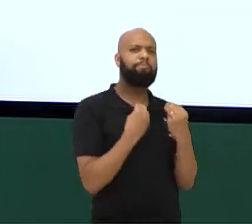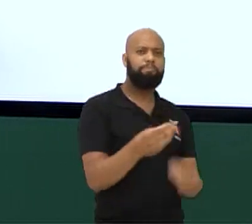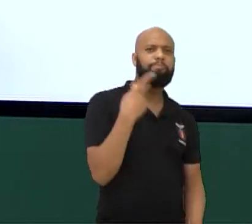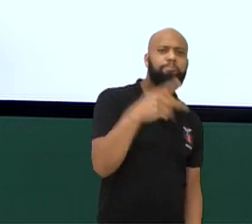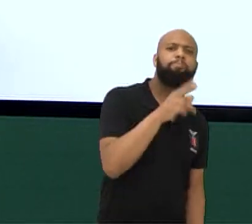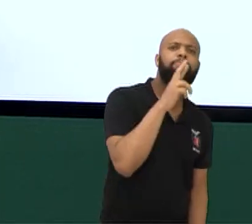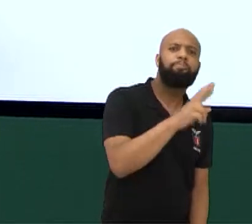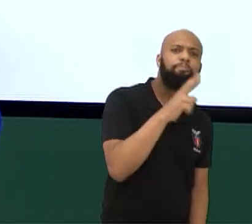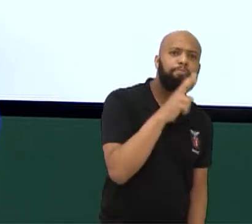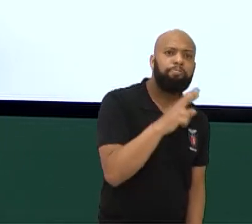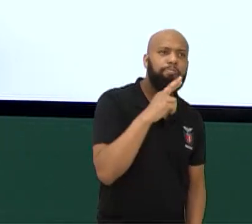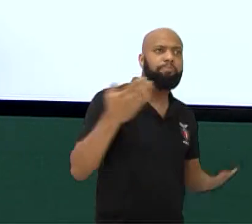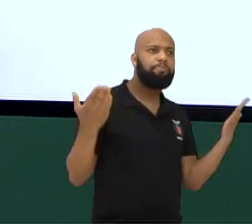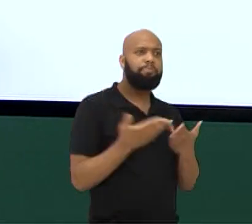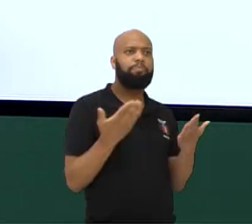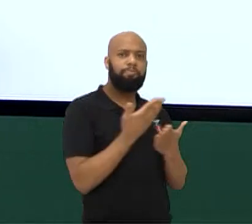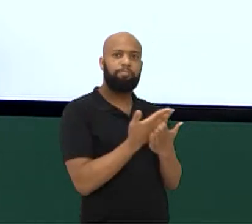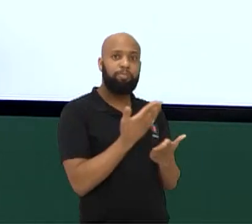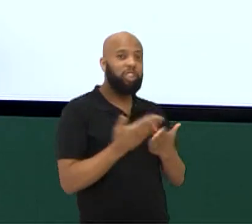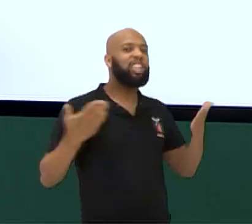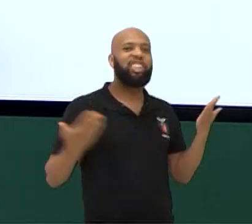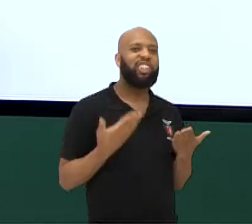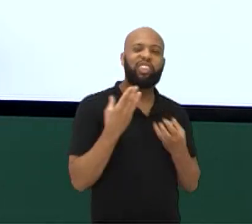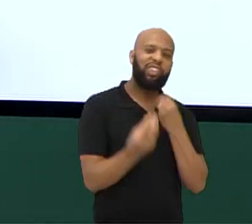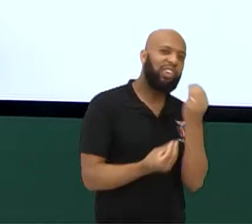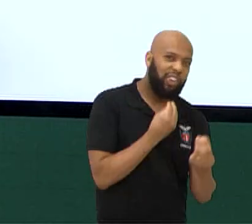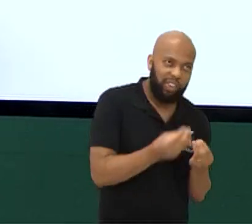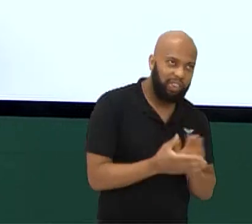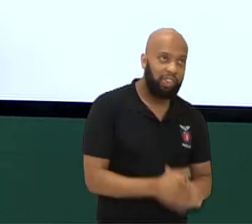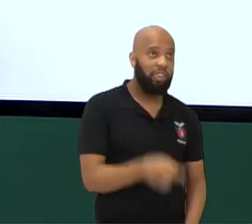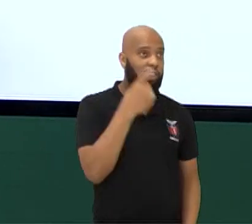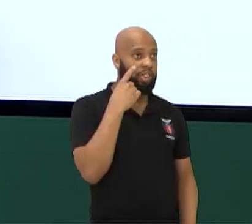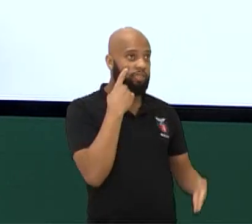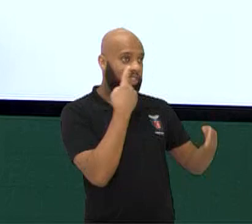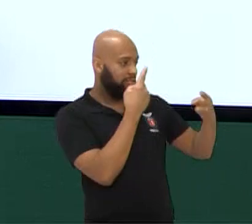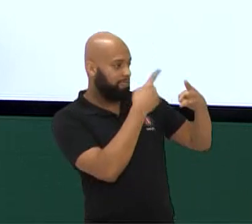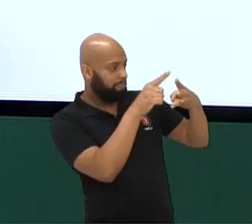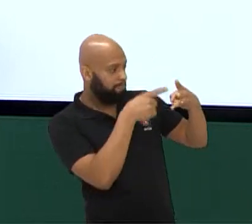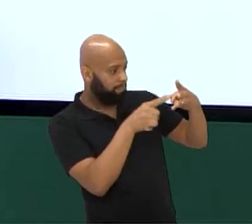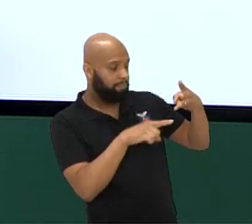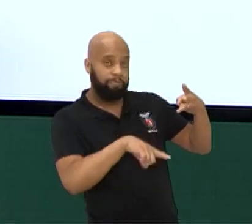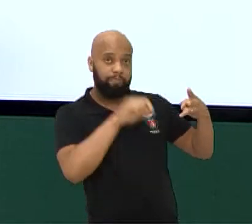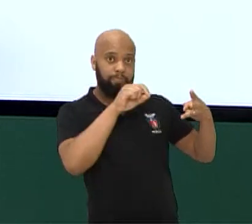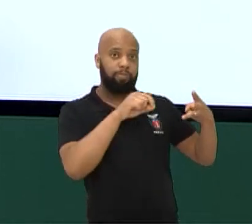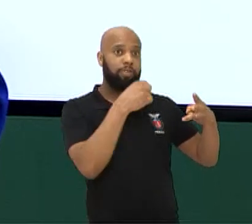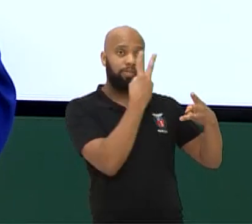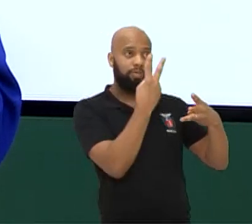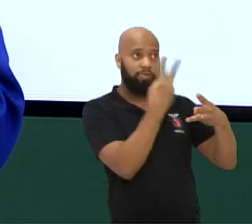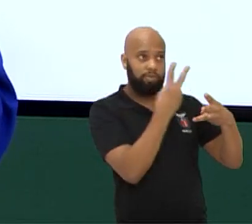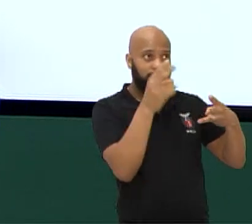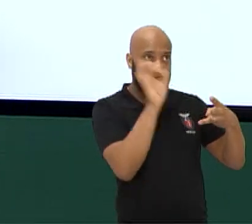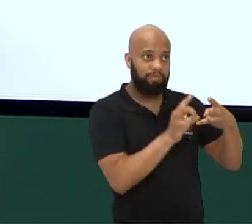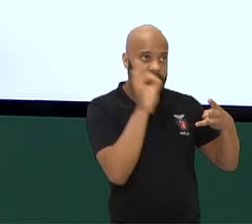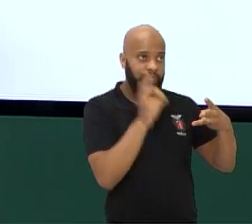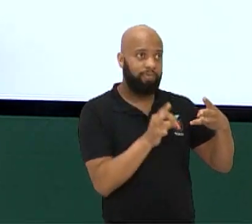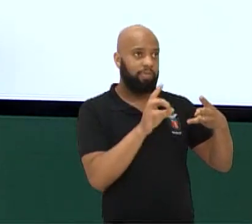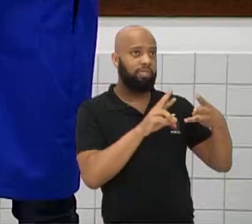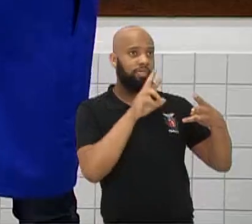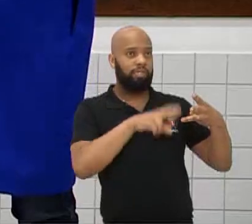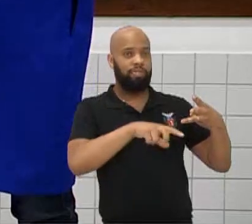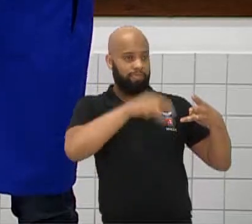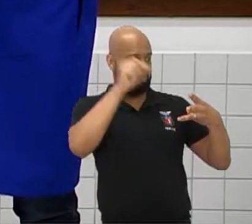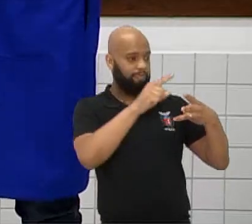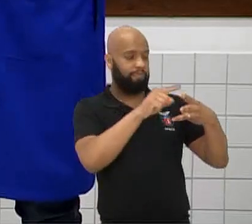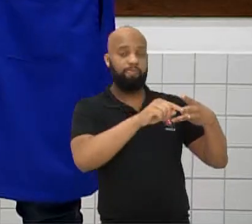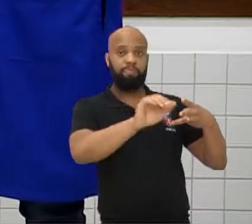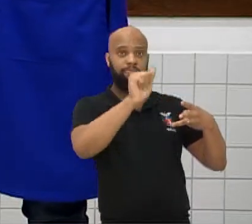resposta de vocês nessa nossa aula de hoje. Cadê as alternativas aqui? 22% dos alunos respondeu letra A, o